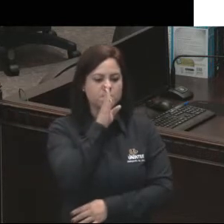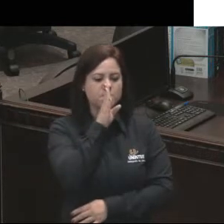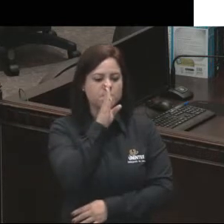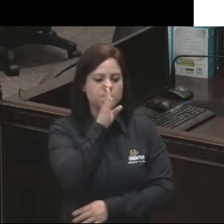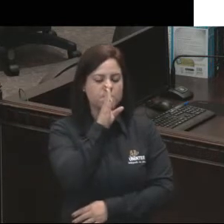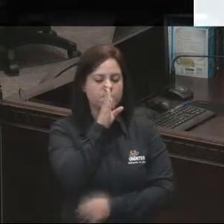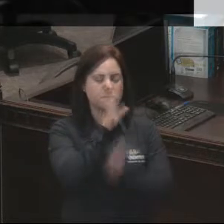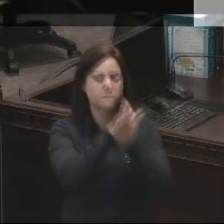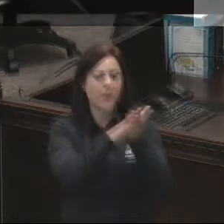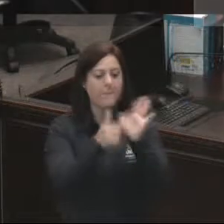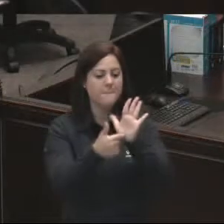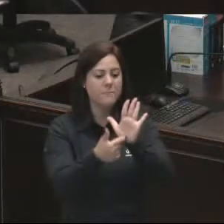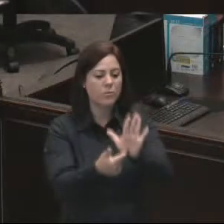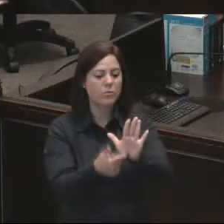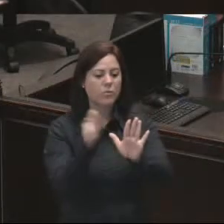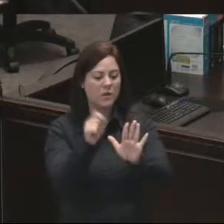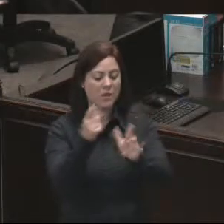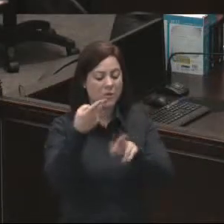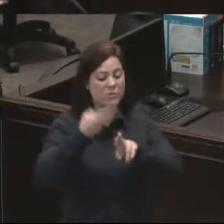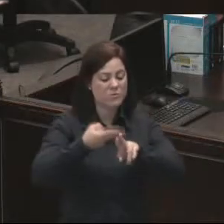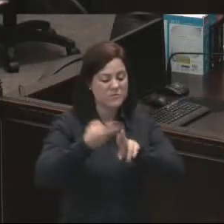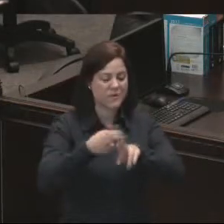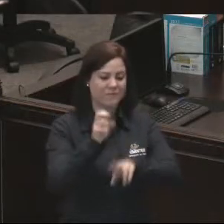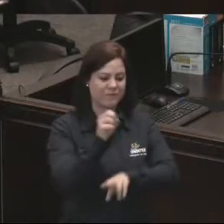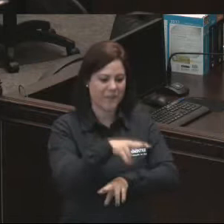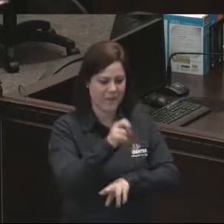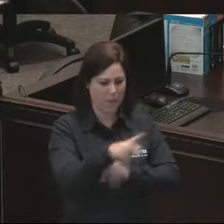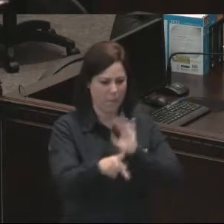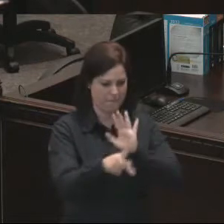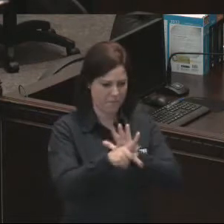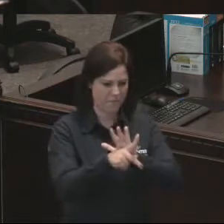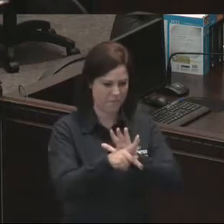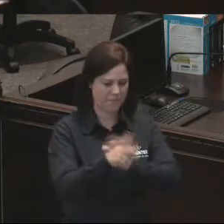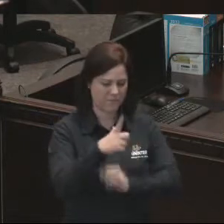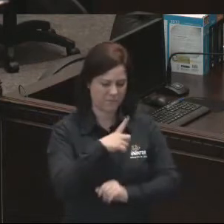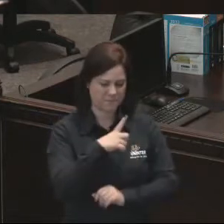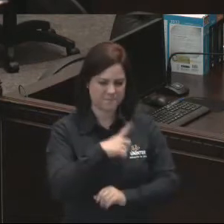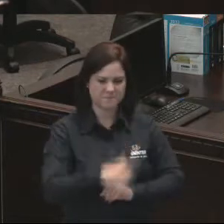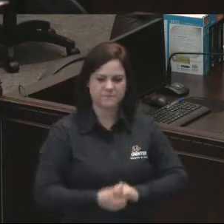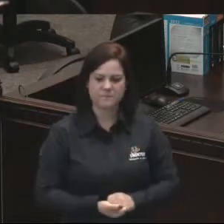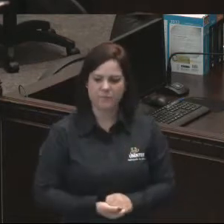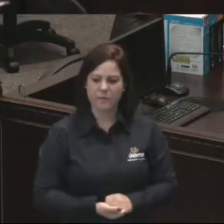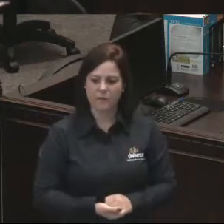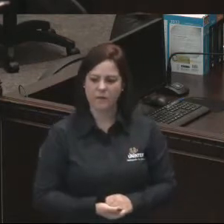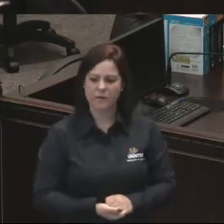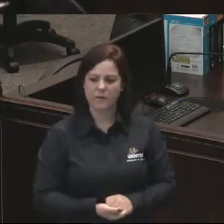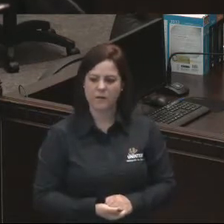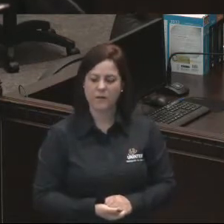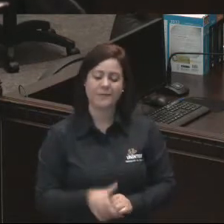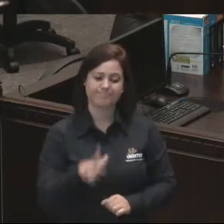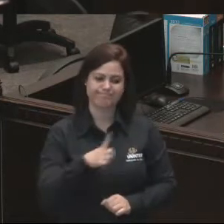problema dos organoclorados, que era o uso indiscriminado do DDT, e é onde houve